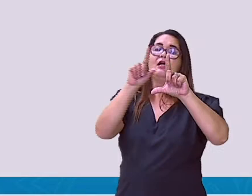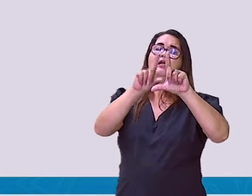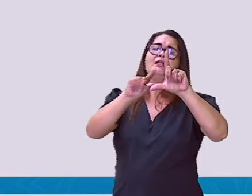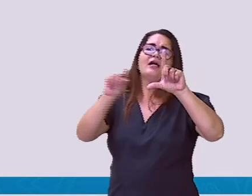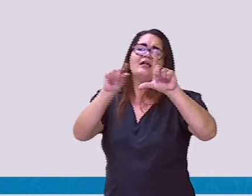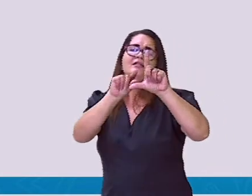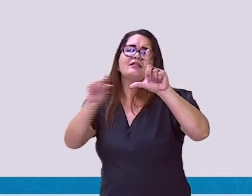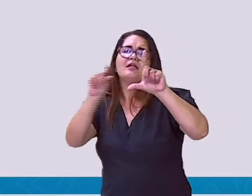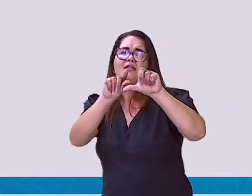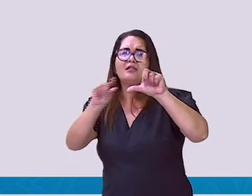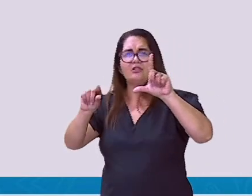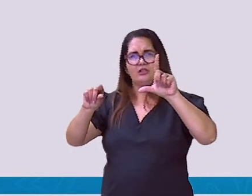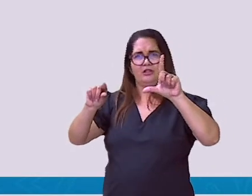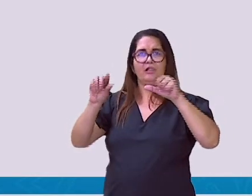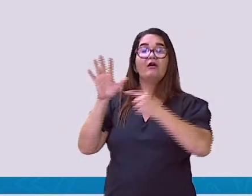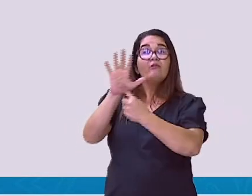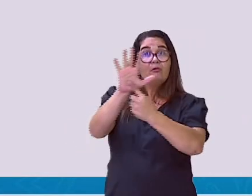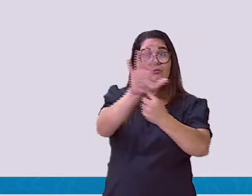pouquinho sobre